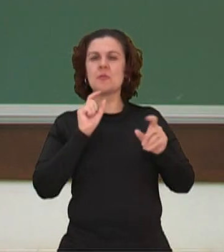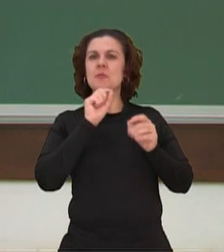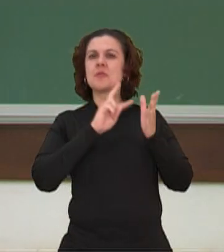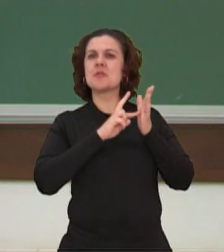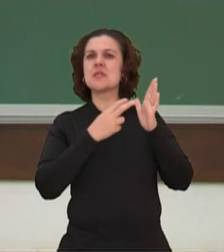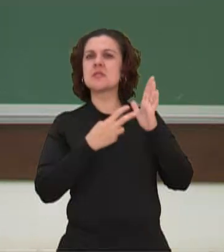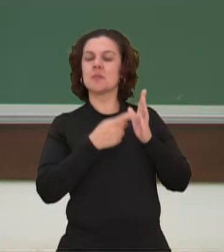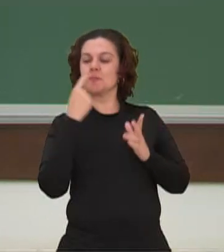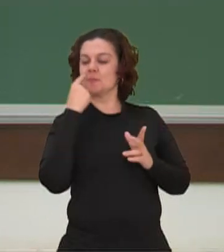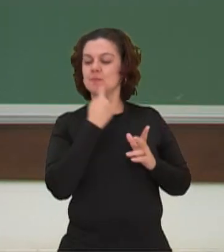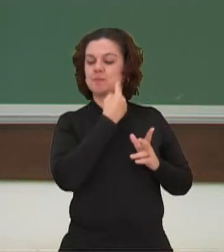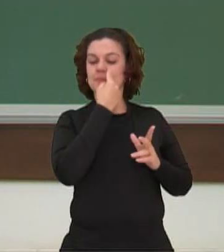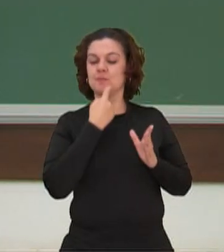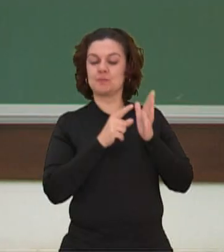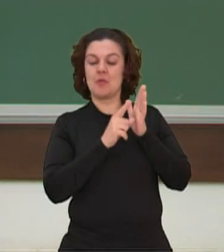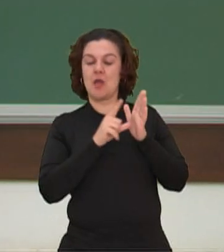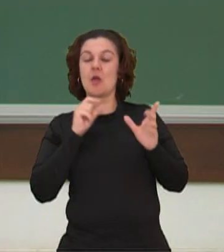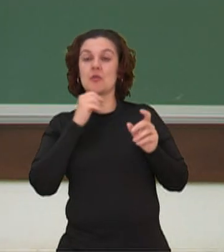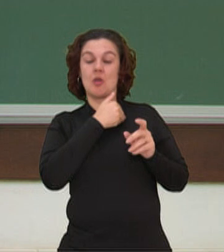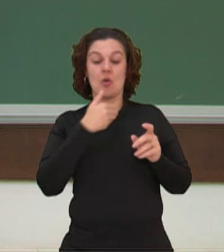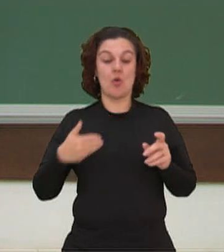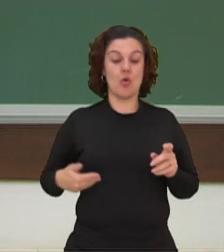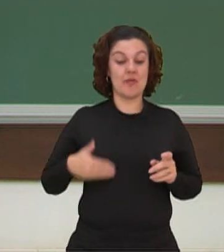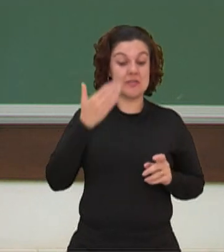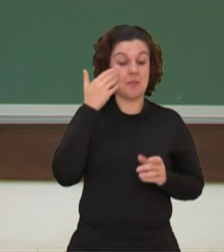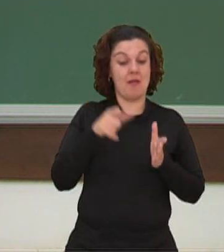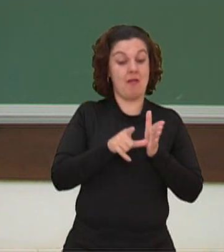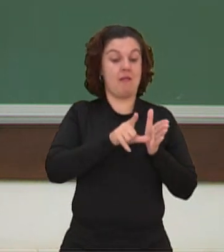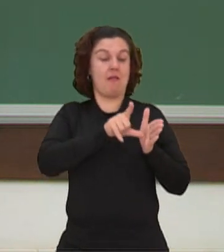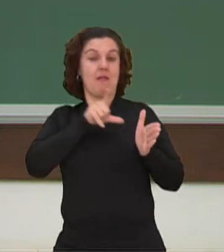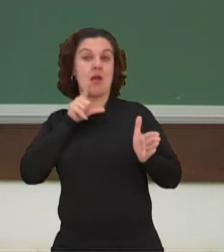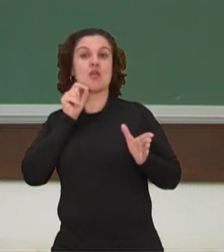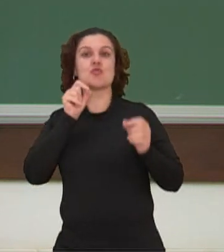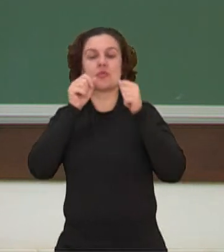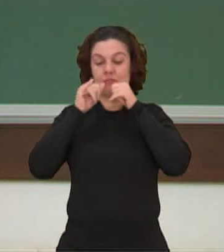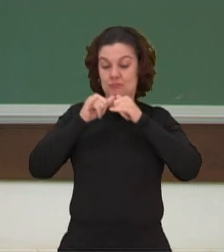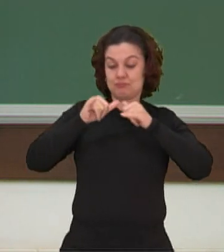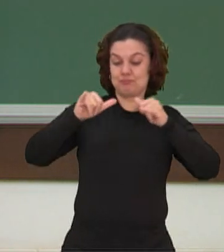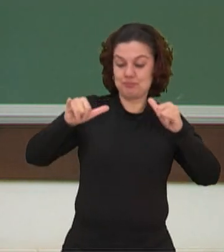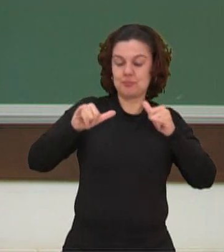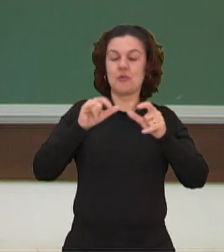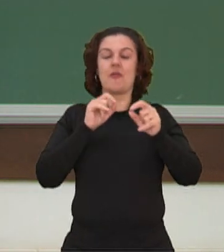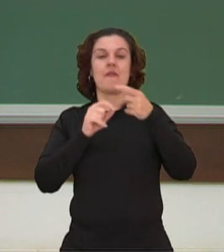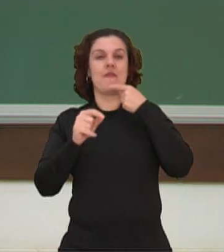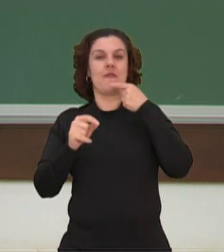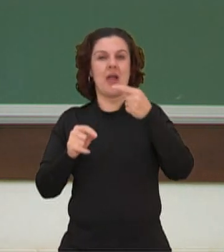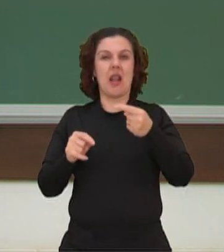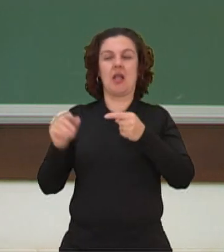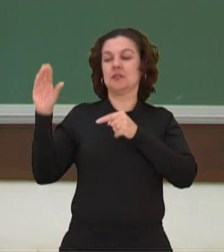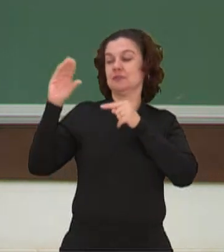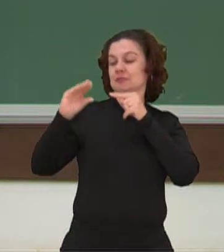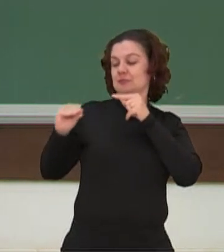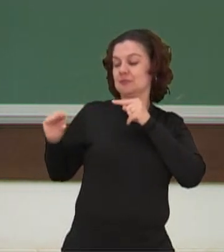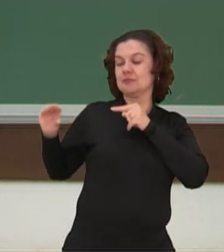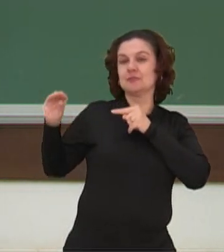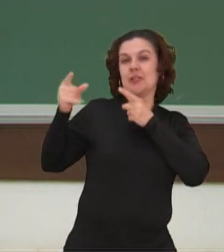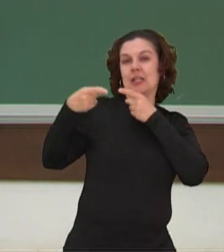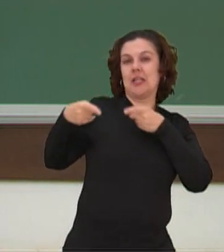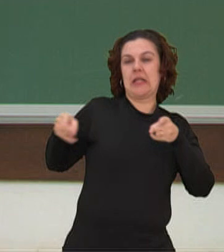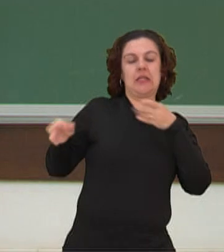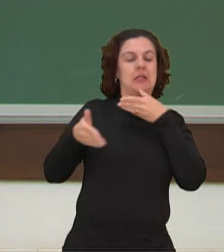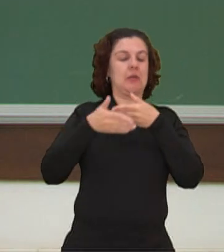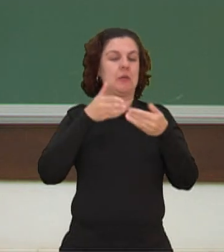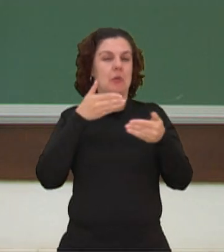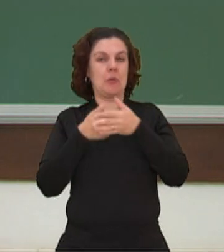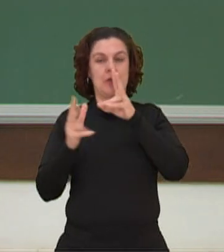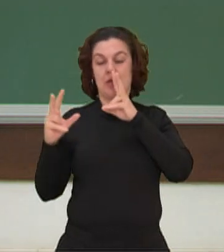A censura prévia é o governo saber antes o que ia ser falado, dito, cantado sobre qualquer